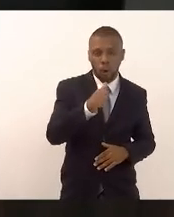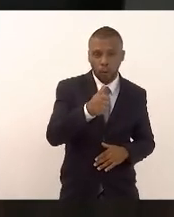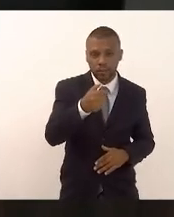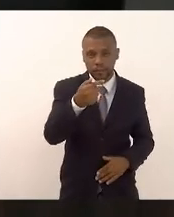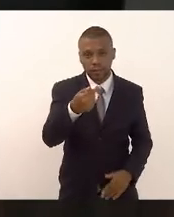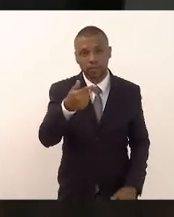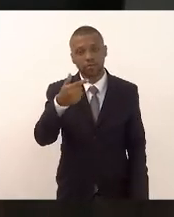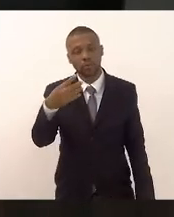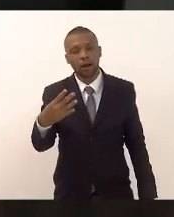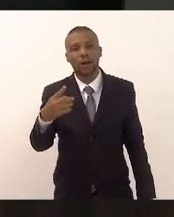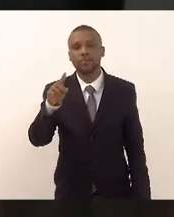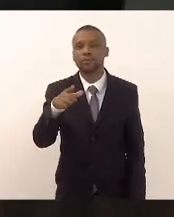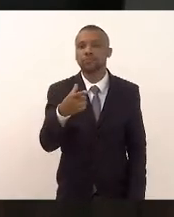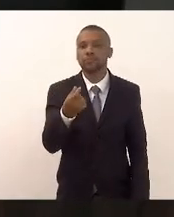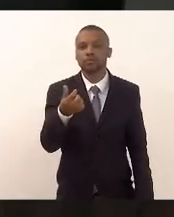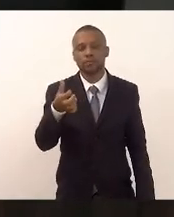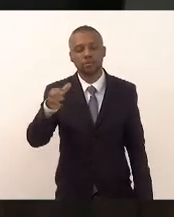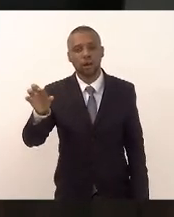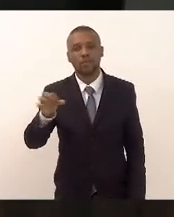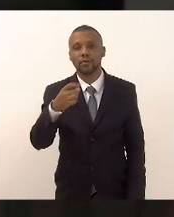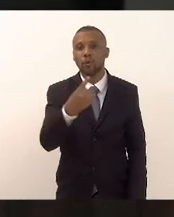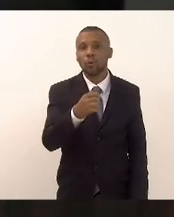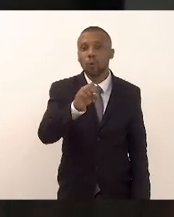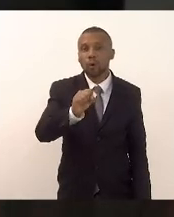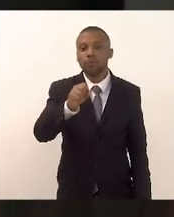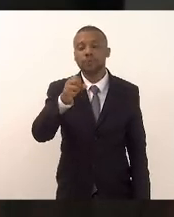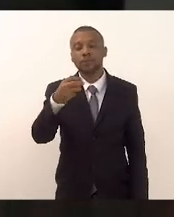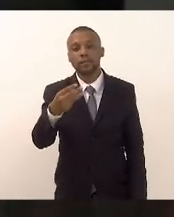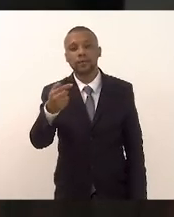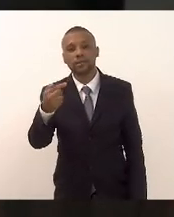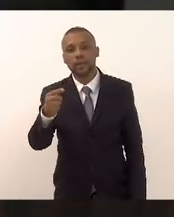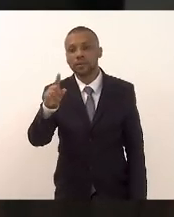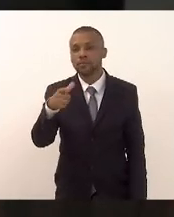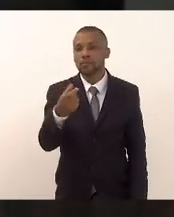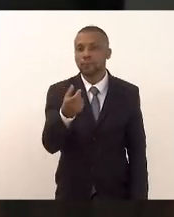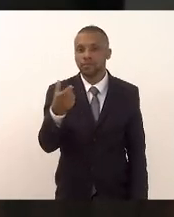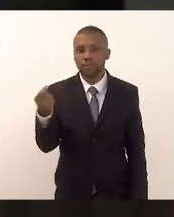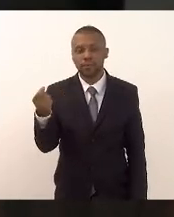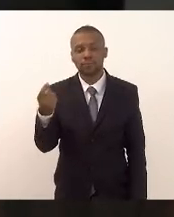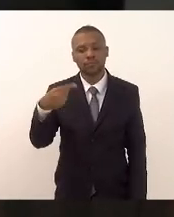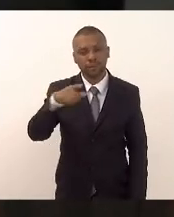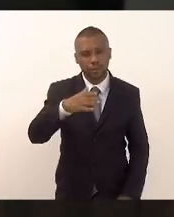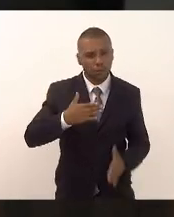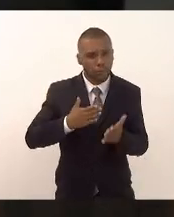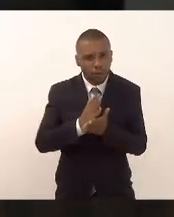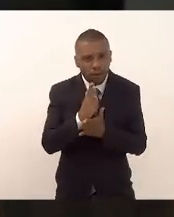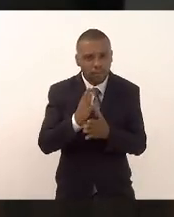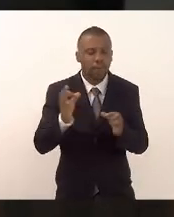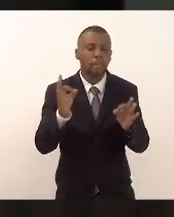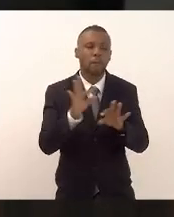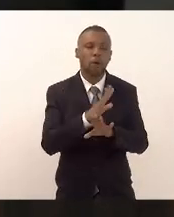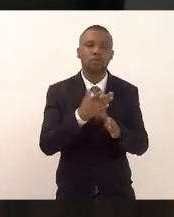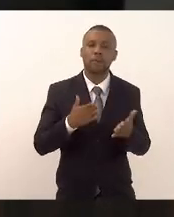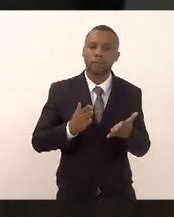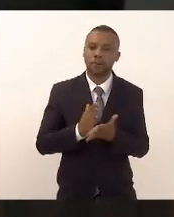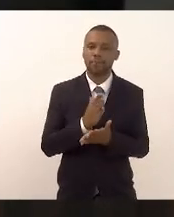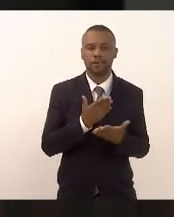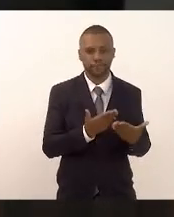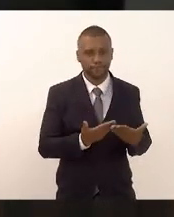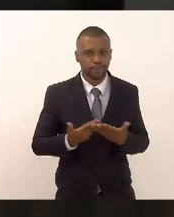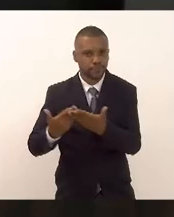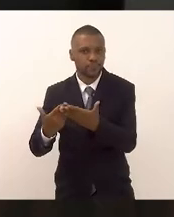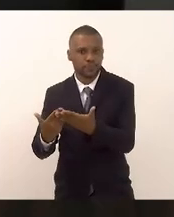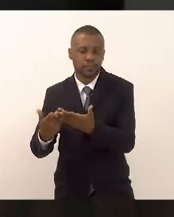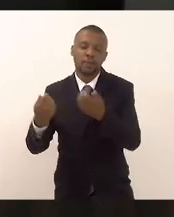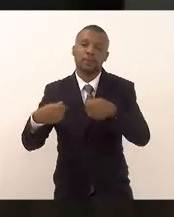19, 1837 de 20. Deputado Anderson Moraes, senhores que aprovam, permaneçam como estão. Aprovado. Requer a inclusão na